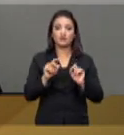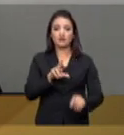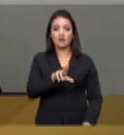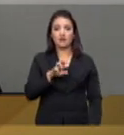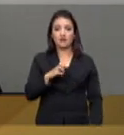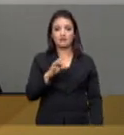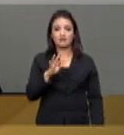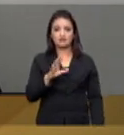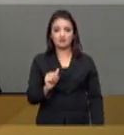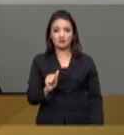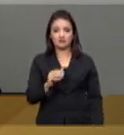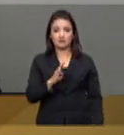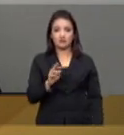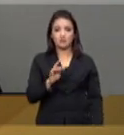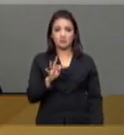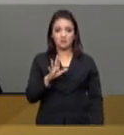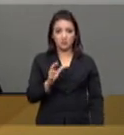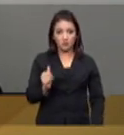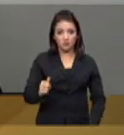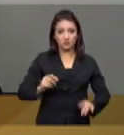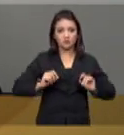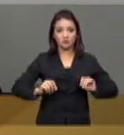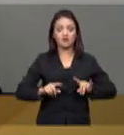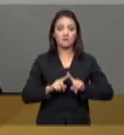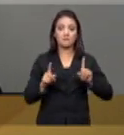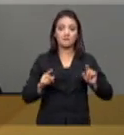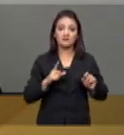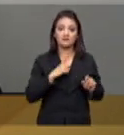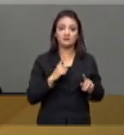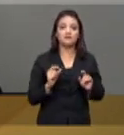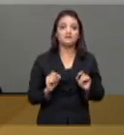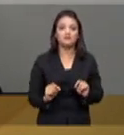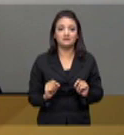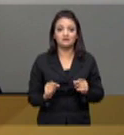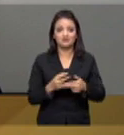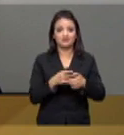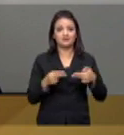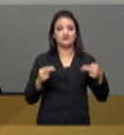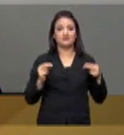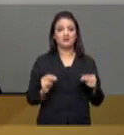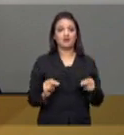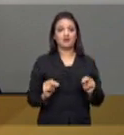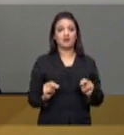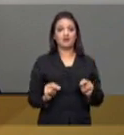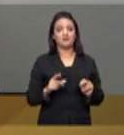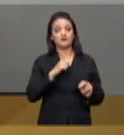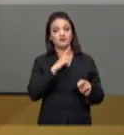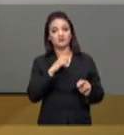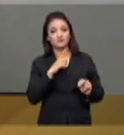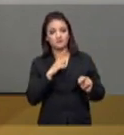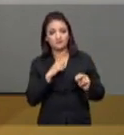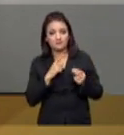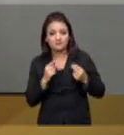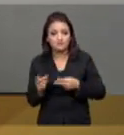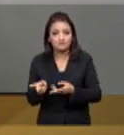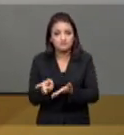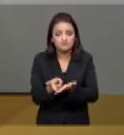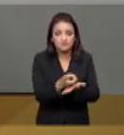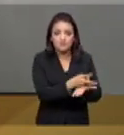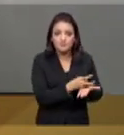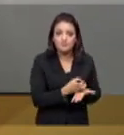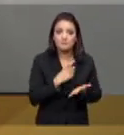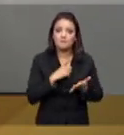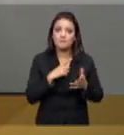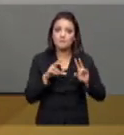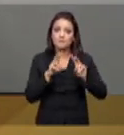apenas se disciplina que na demonstração do resultado do exercício deverá estar descrita a receita bruta das vendas e serviços, as deduções das